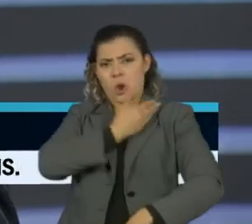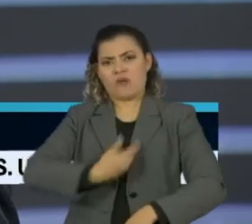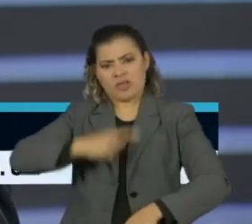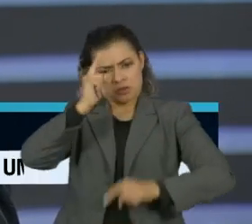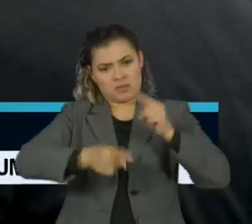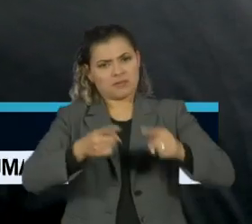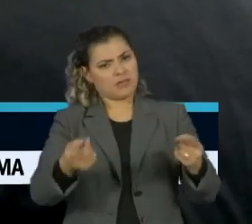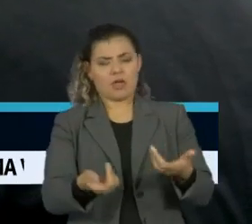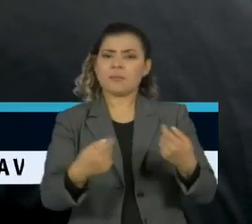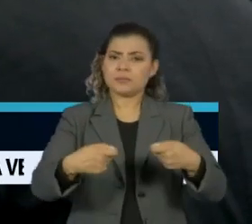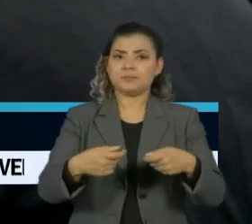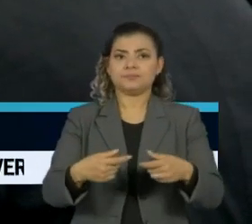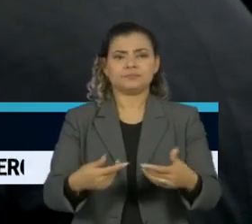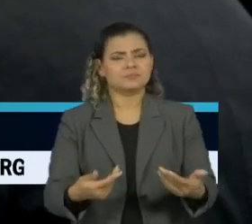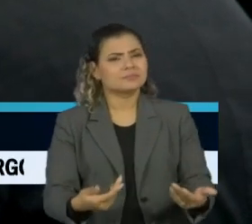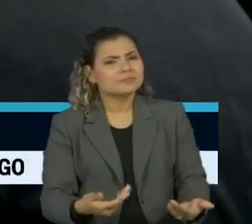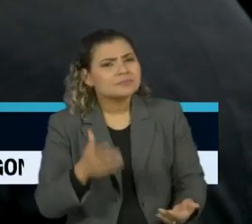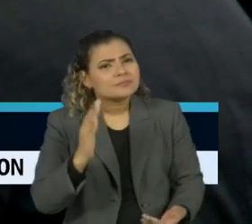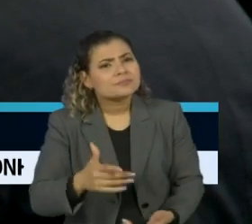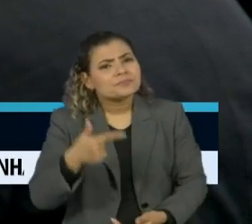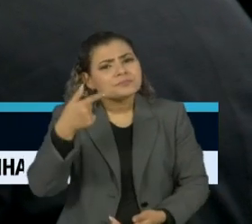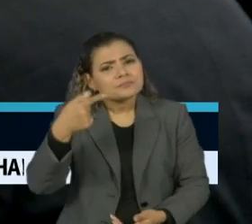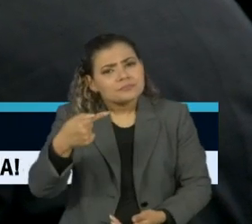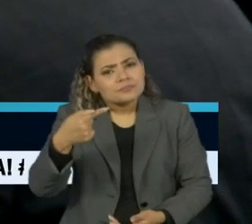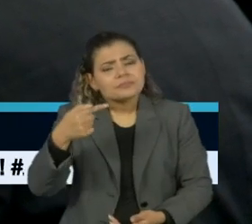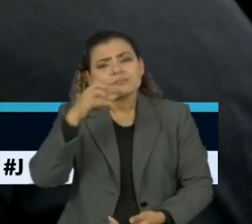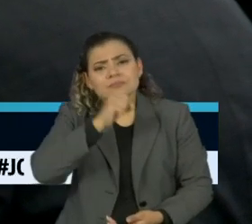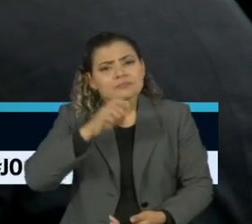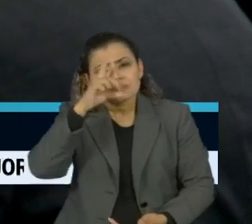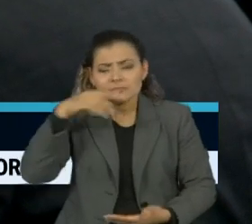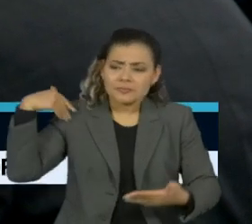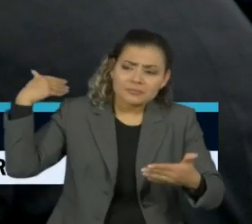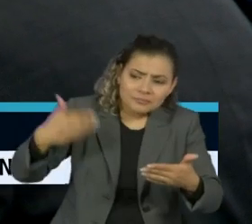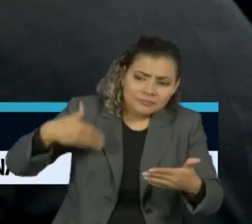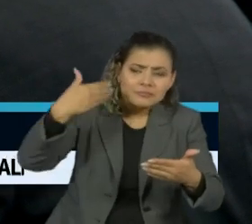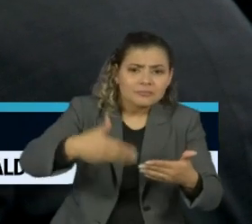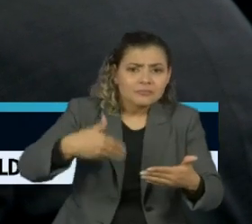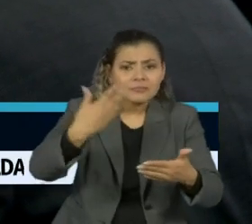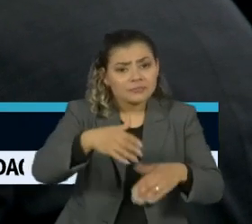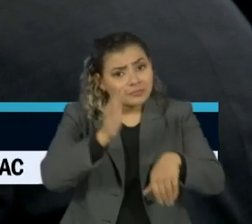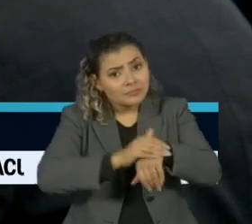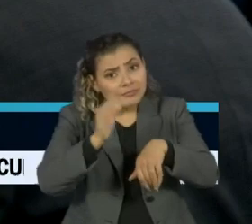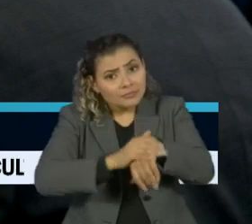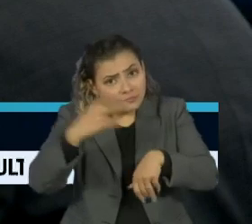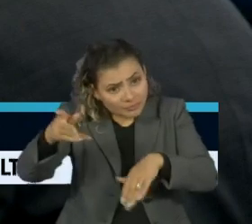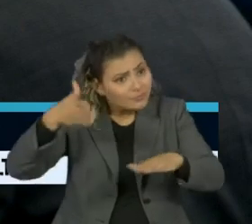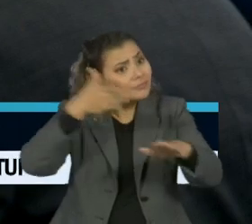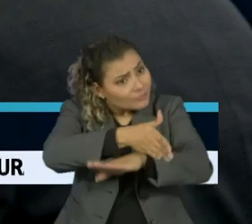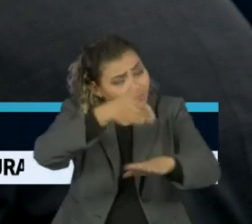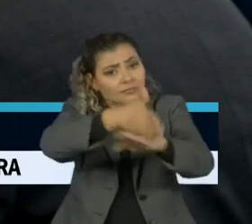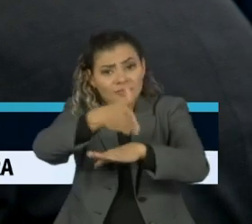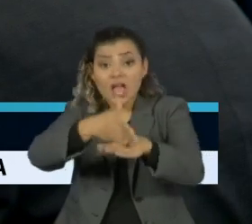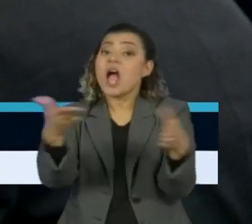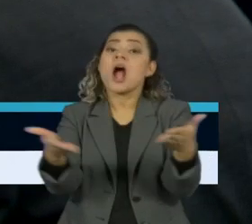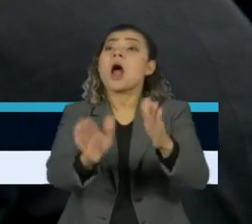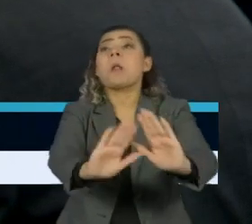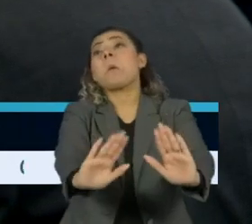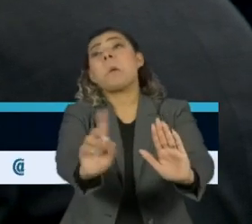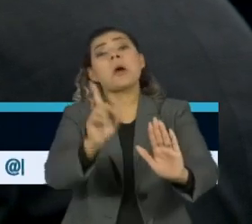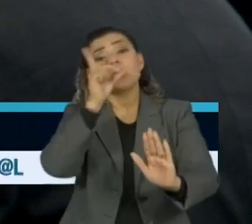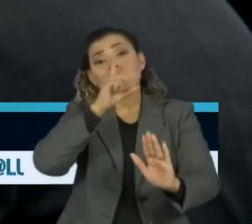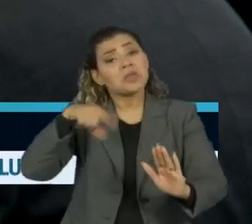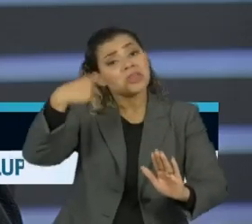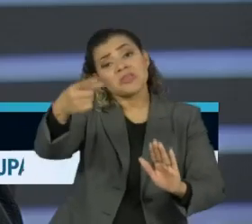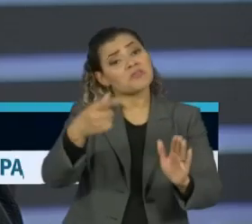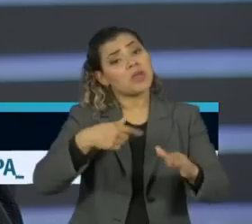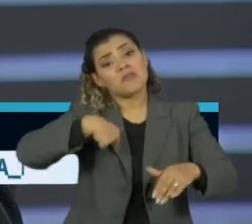possam tomar a senhora depois de sete finais de semanas consecutivas né em duas ruas nessas manifestações agora ele disse que não é para fazer manifestação no